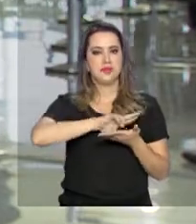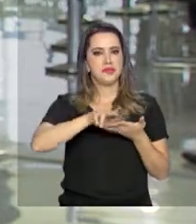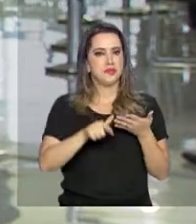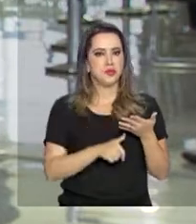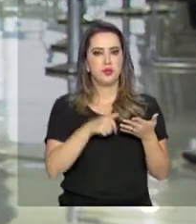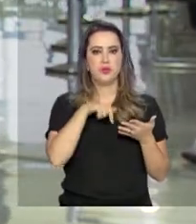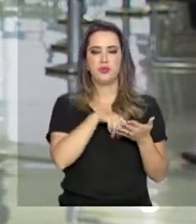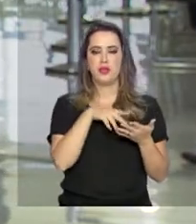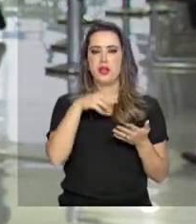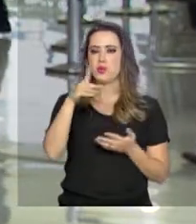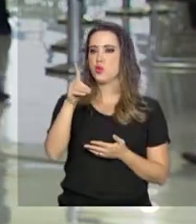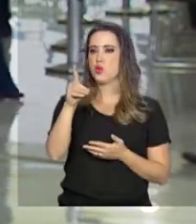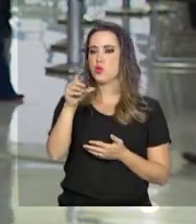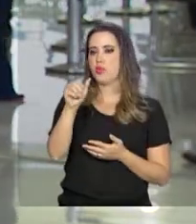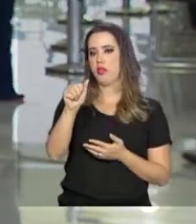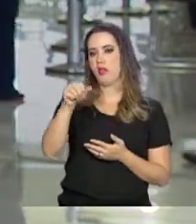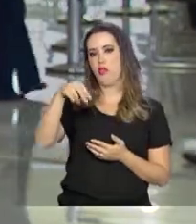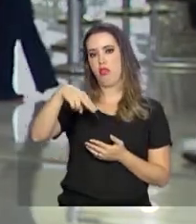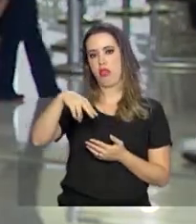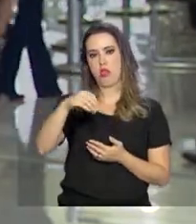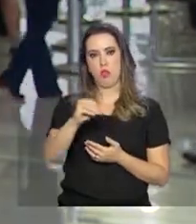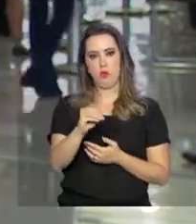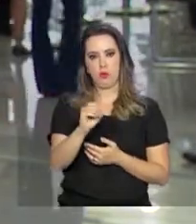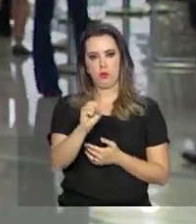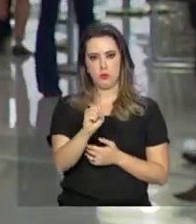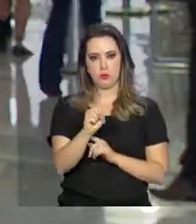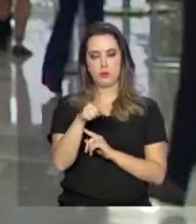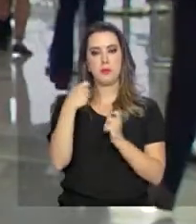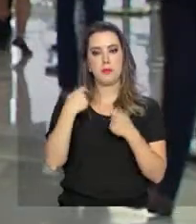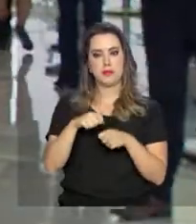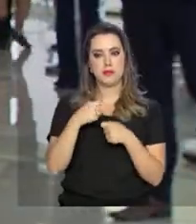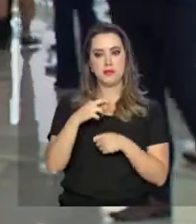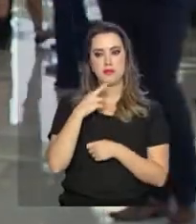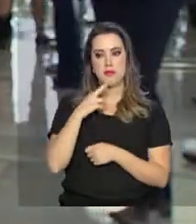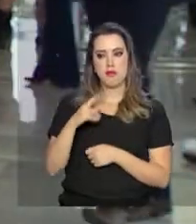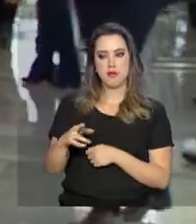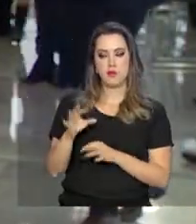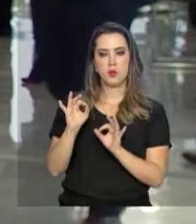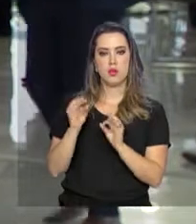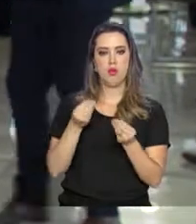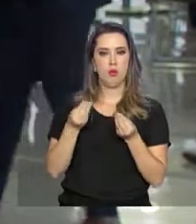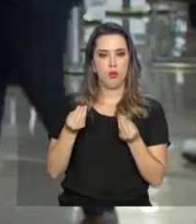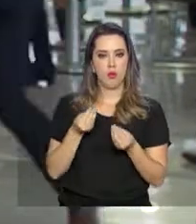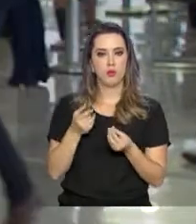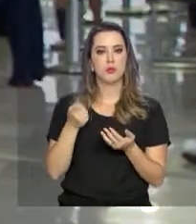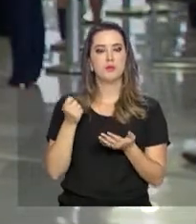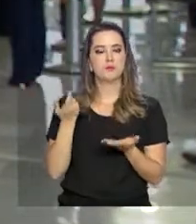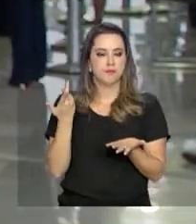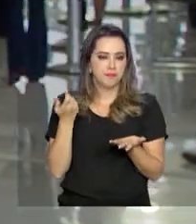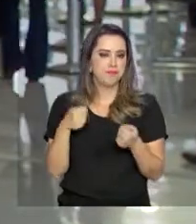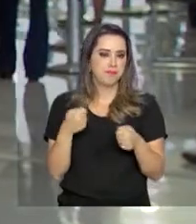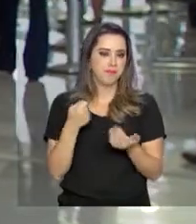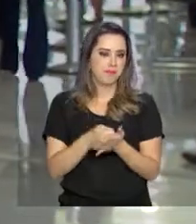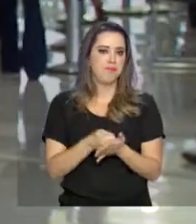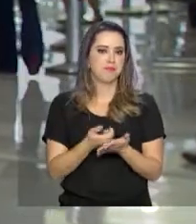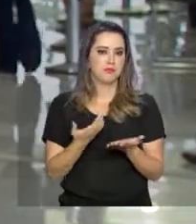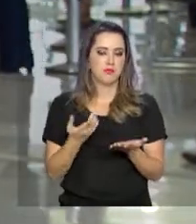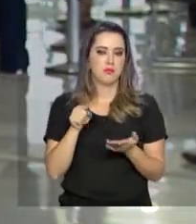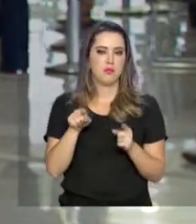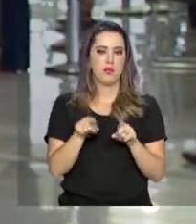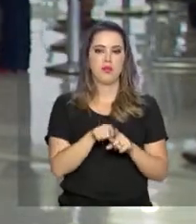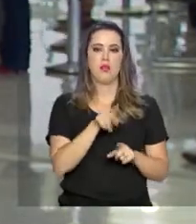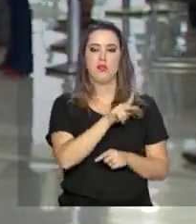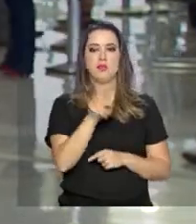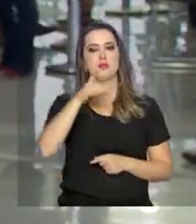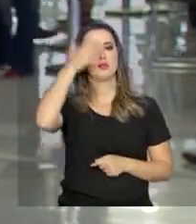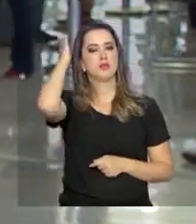individual ou coletivo é obrigado a repará-lo. Do texto aprovado pelo Congresso Nacional, o presidente Michel